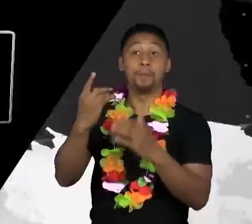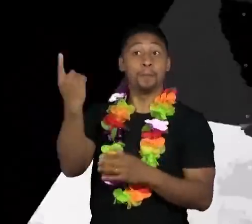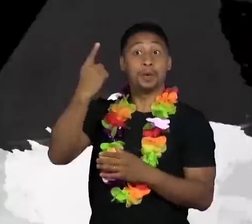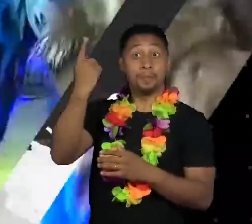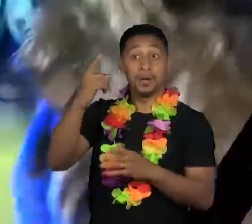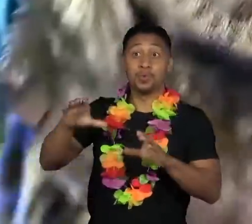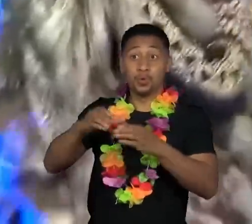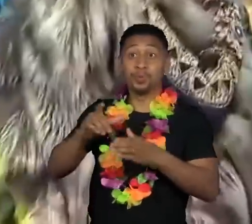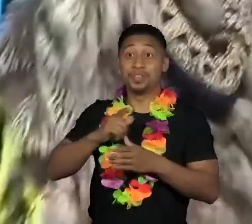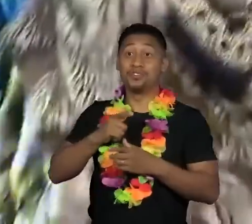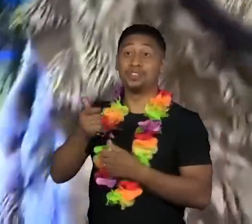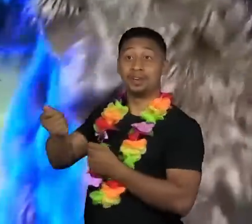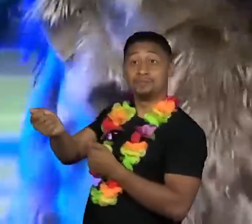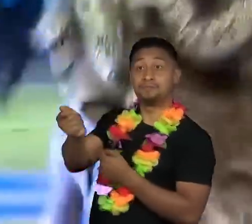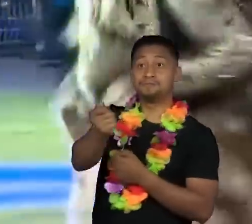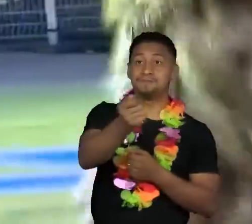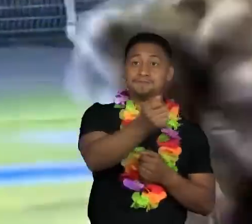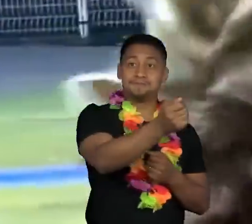Porta-Bandeira.